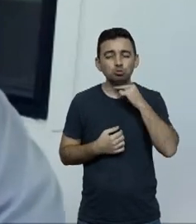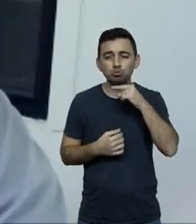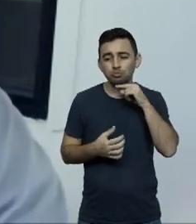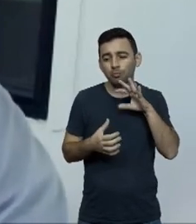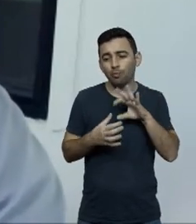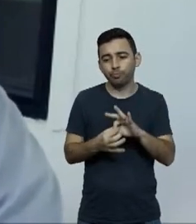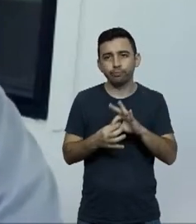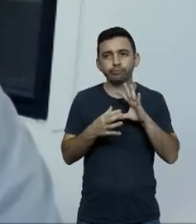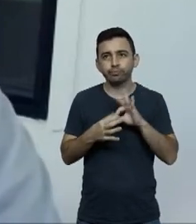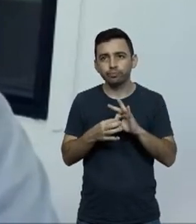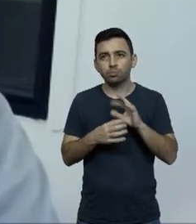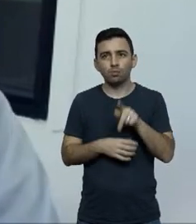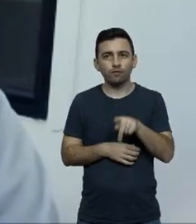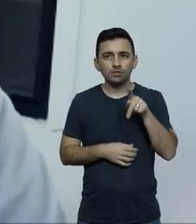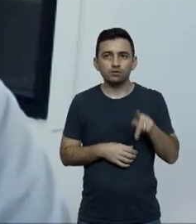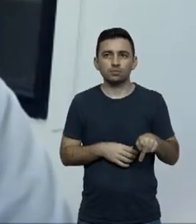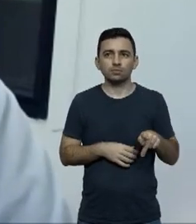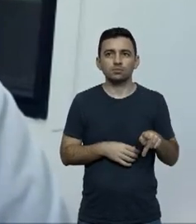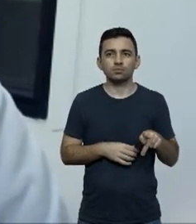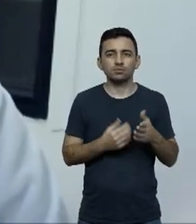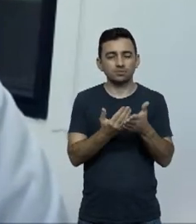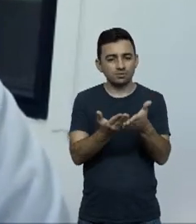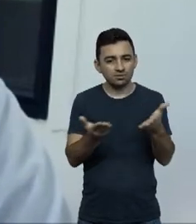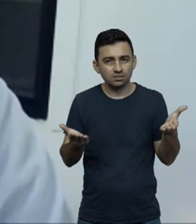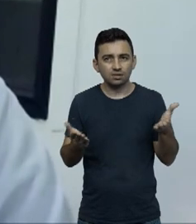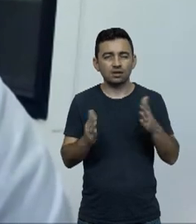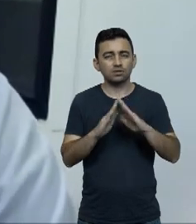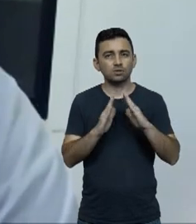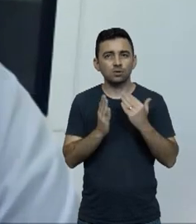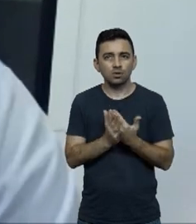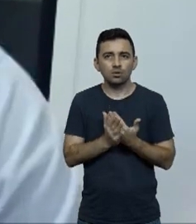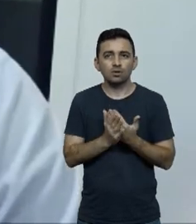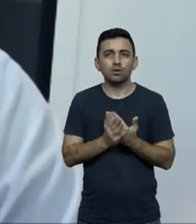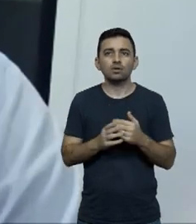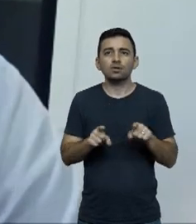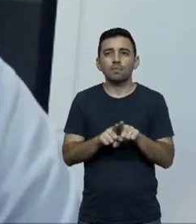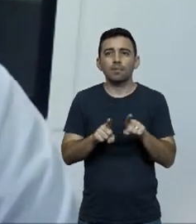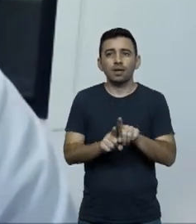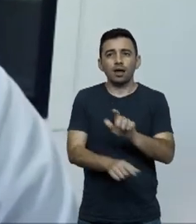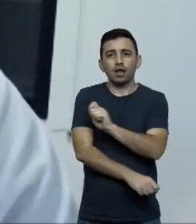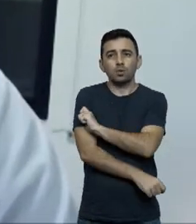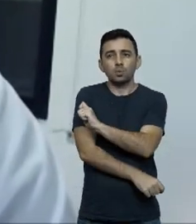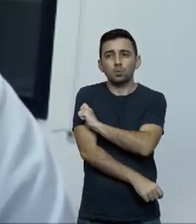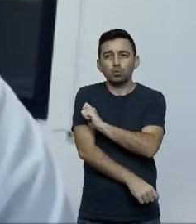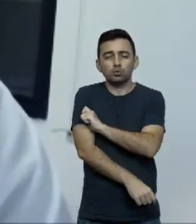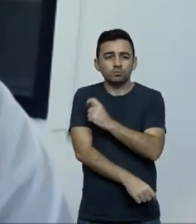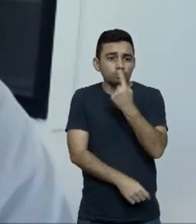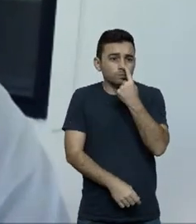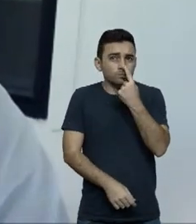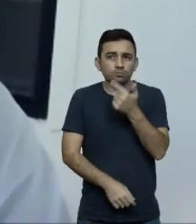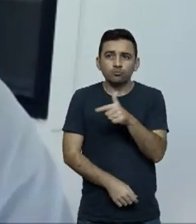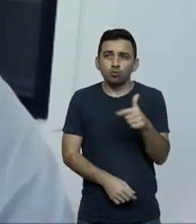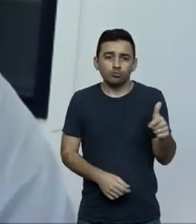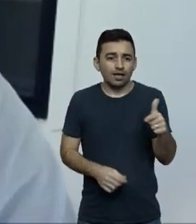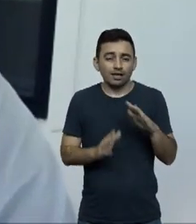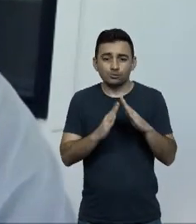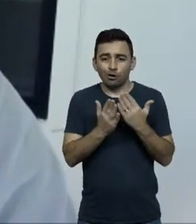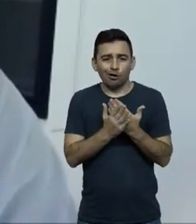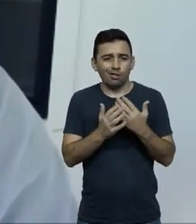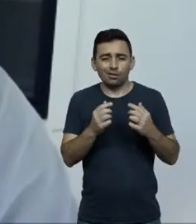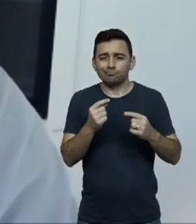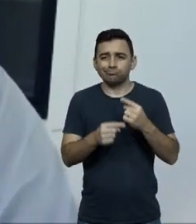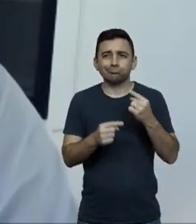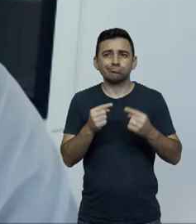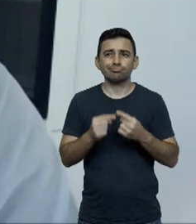vínculo né de do professor causa com estabelecimento de educação e o aluno não vai se identificar também com a escola eu acho que